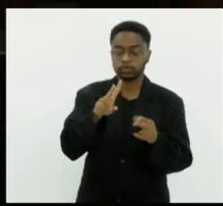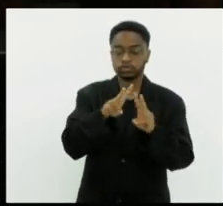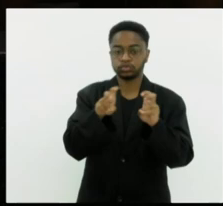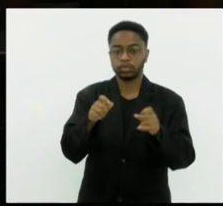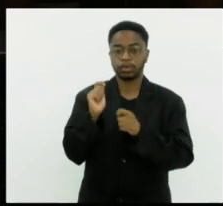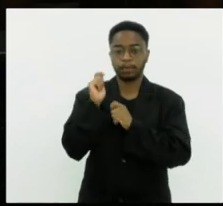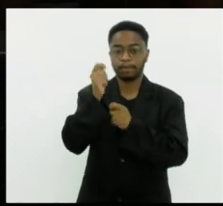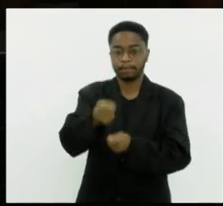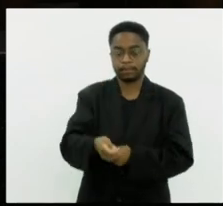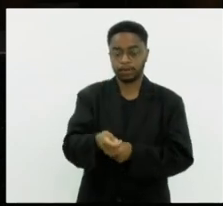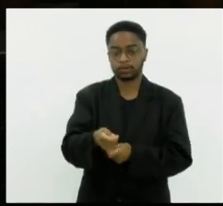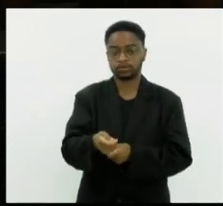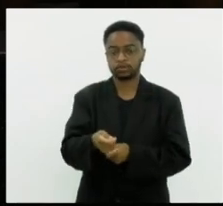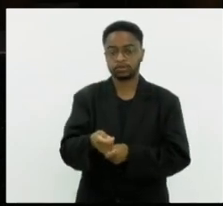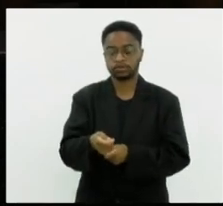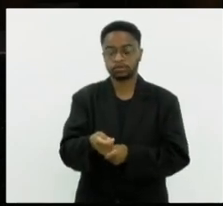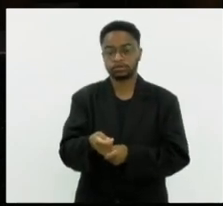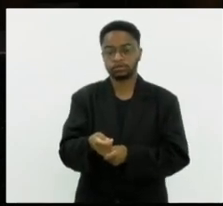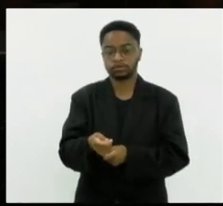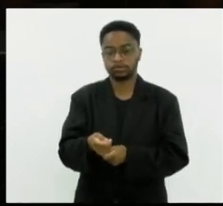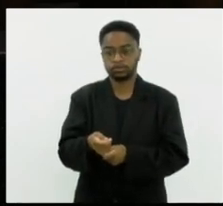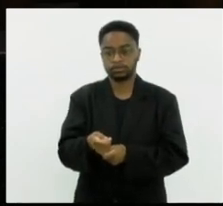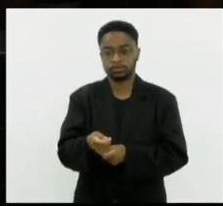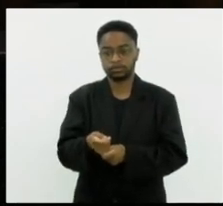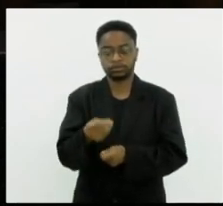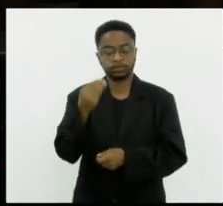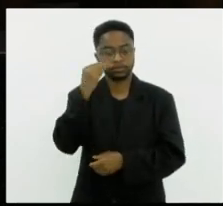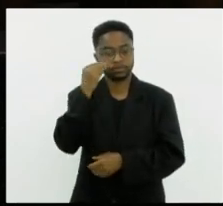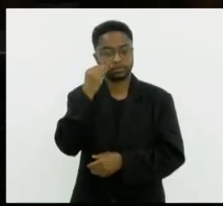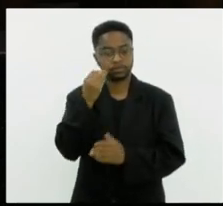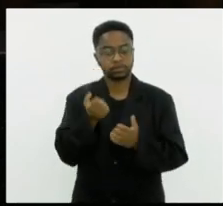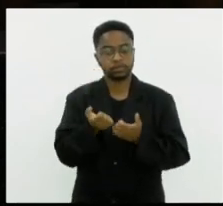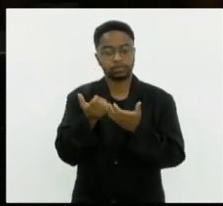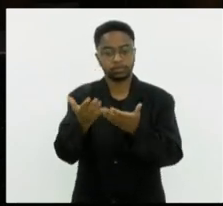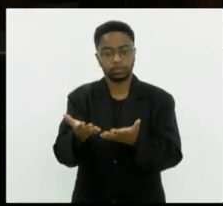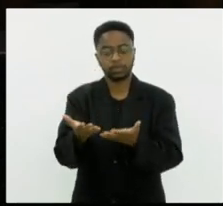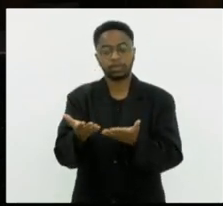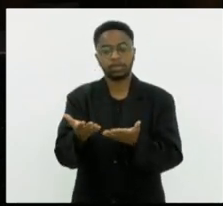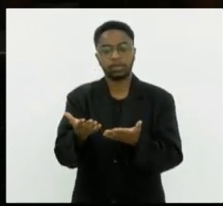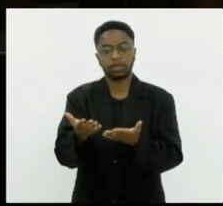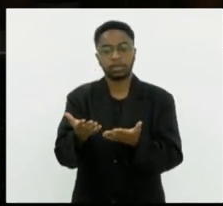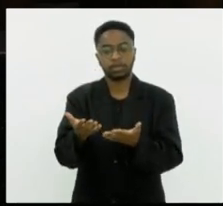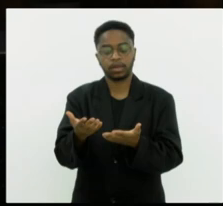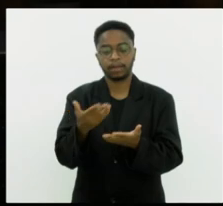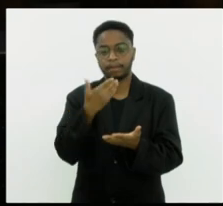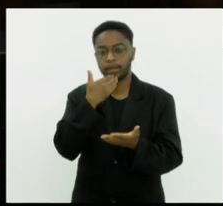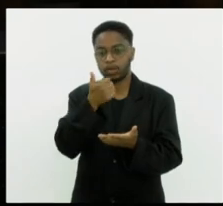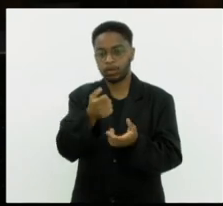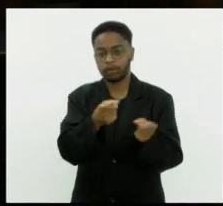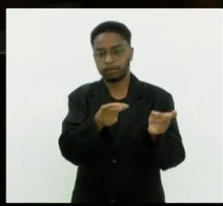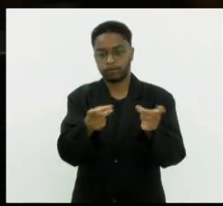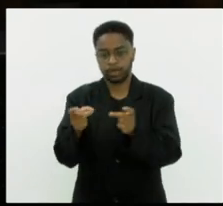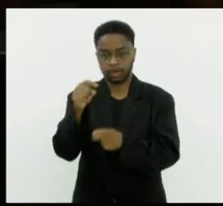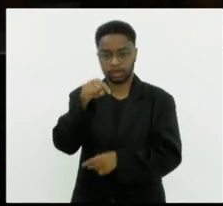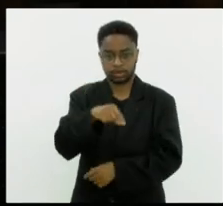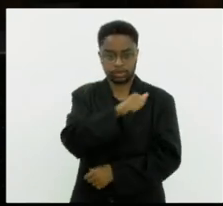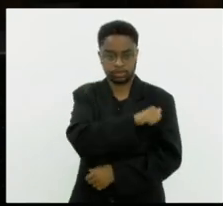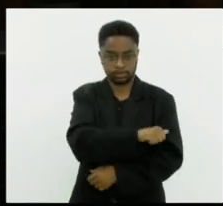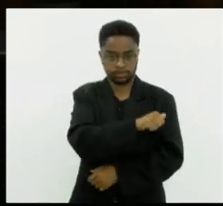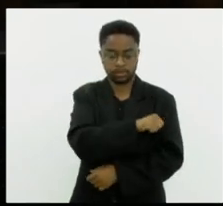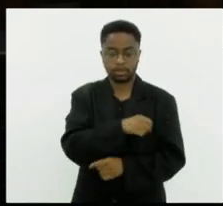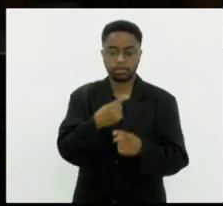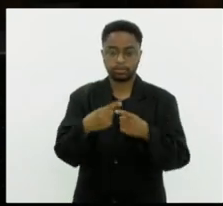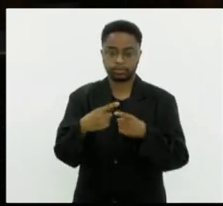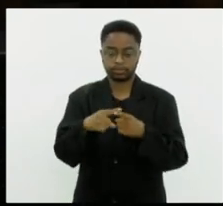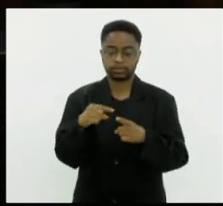pescado, tentando dar uma condição melhor de comercialização no estado do Rio de Janeiro, tendo em vista